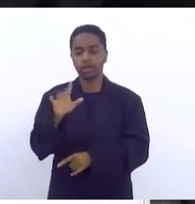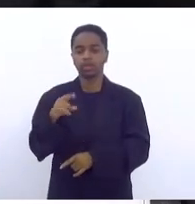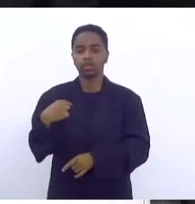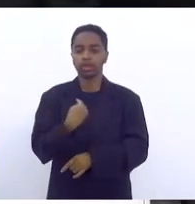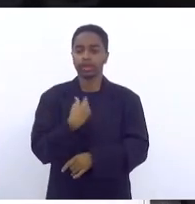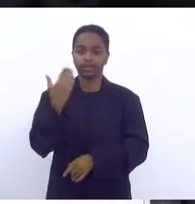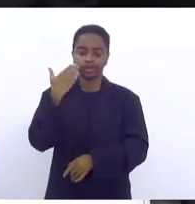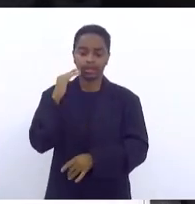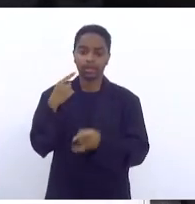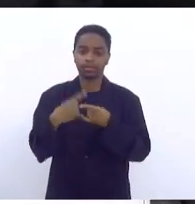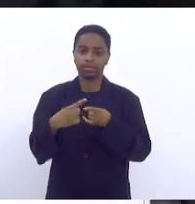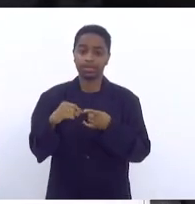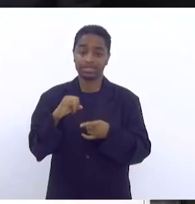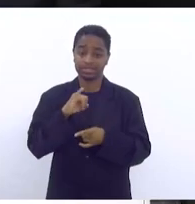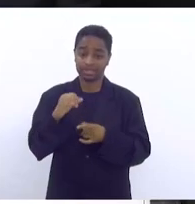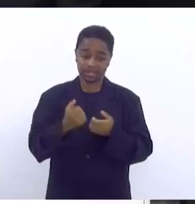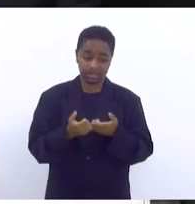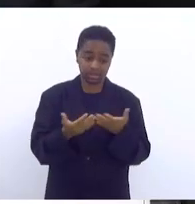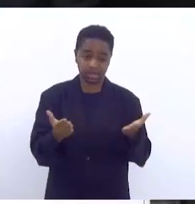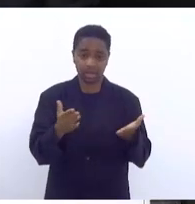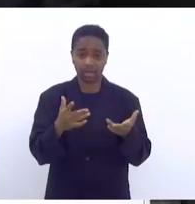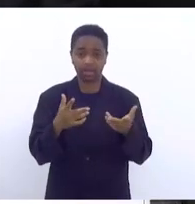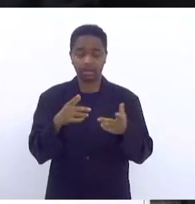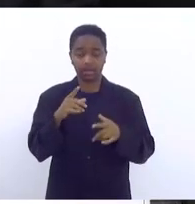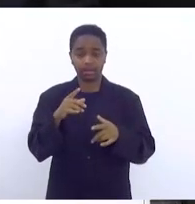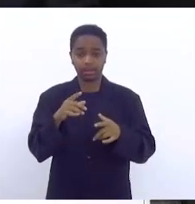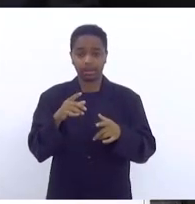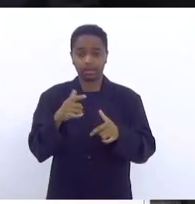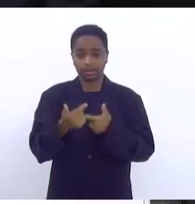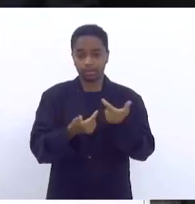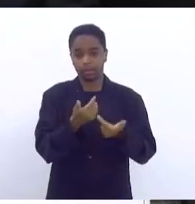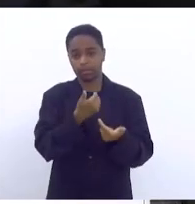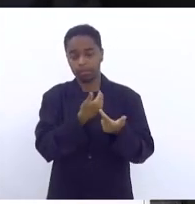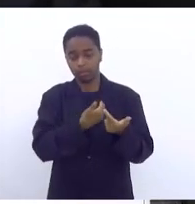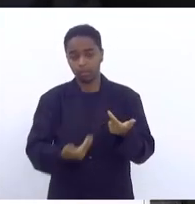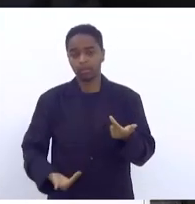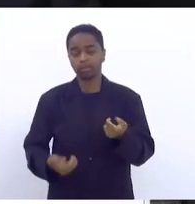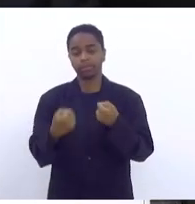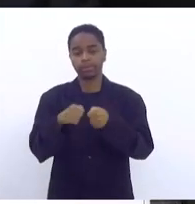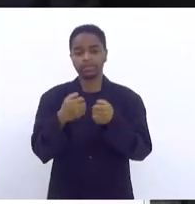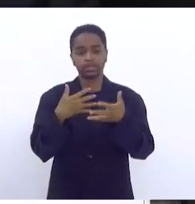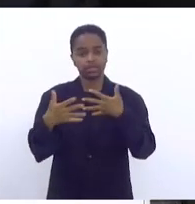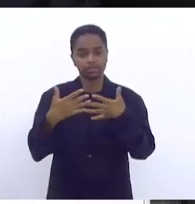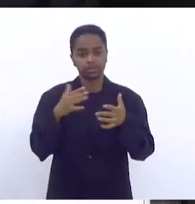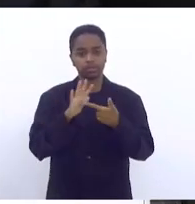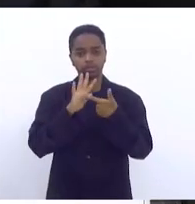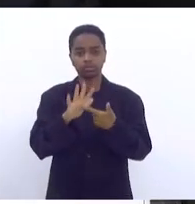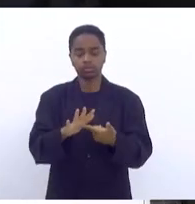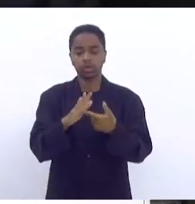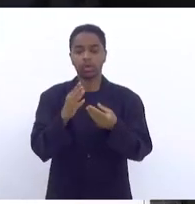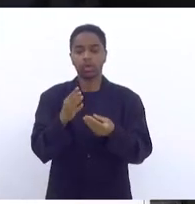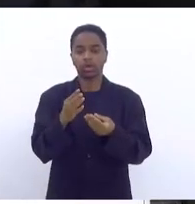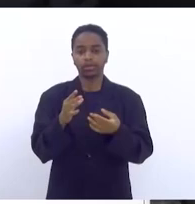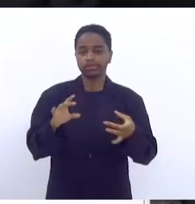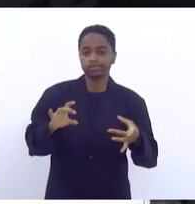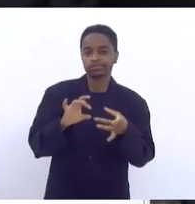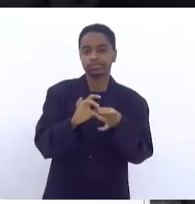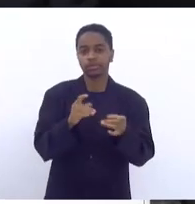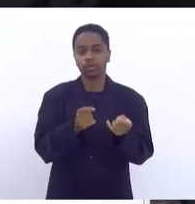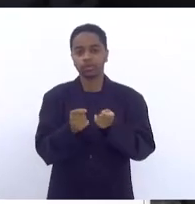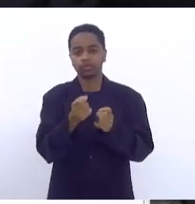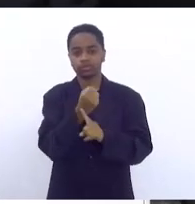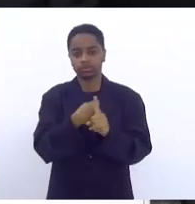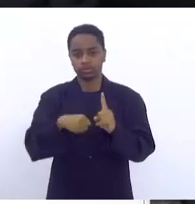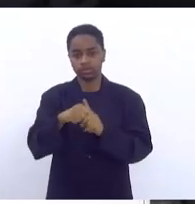que quem presta serviço público tem que ser transparente e tem que se submeter ao controle social né por isso Nós criamos o